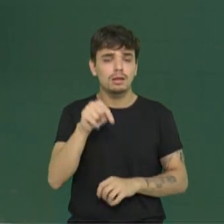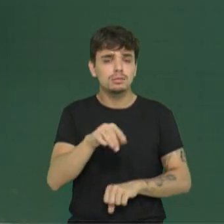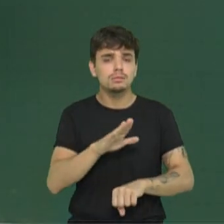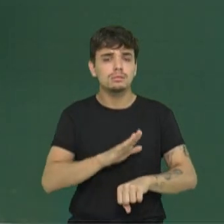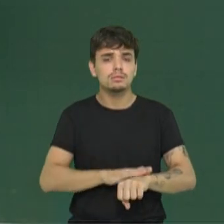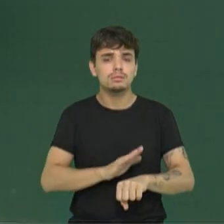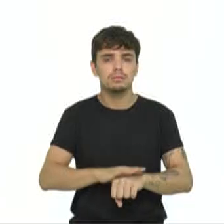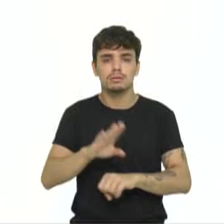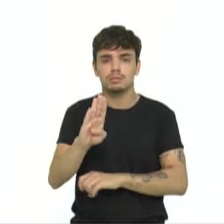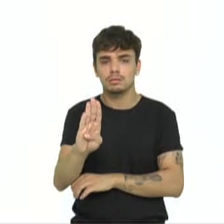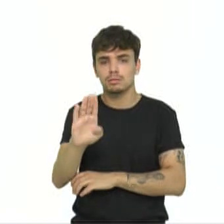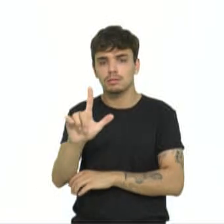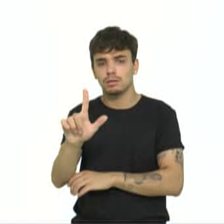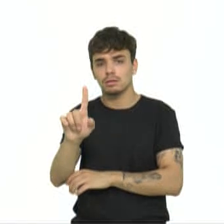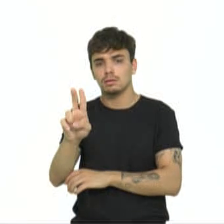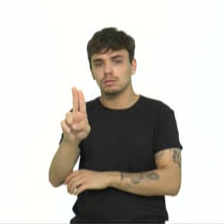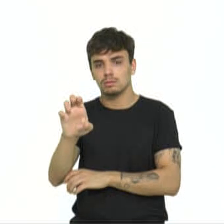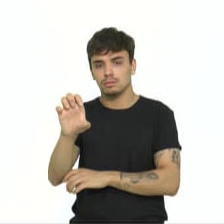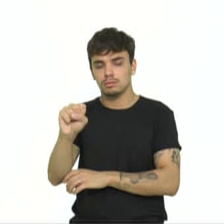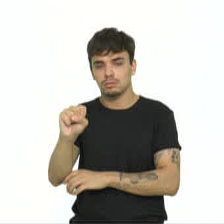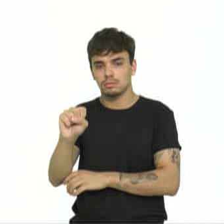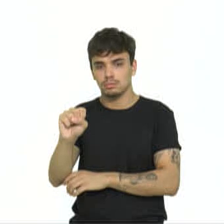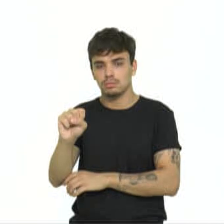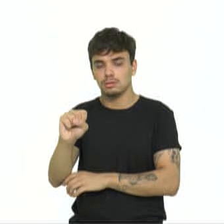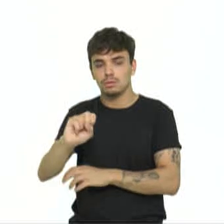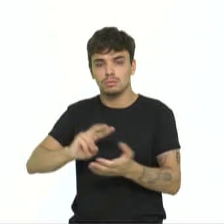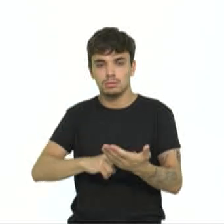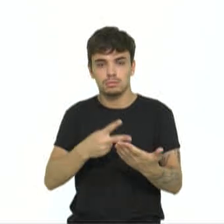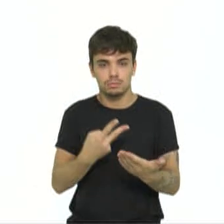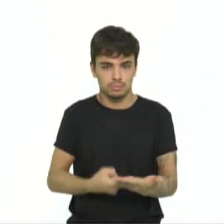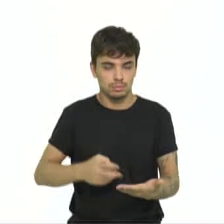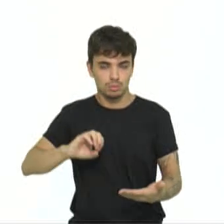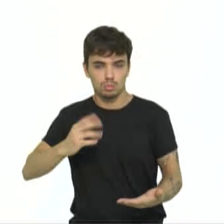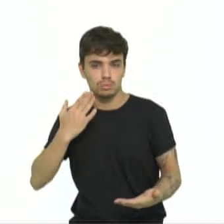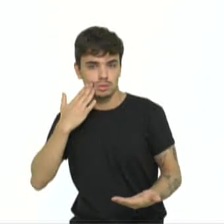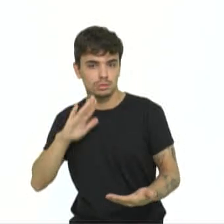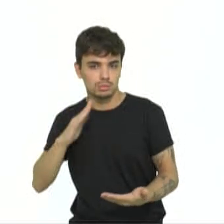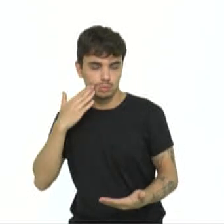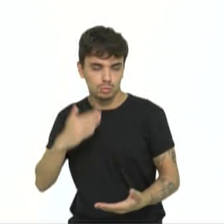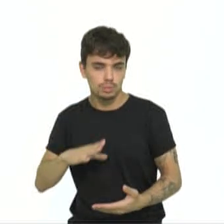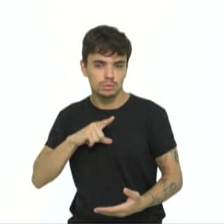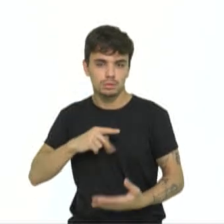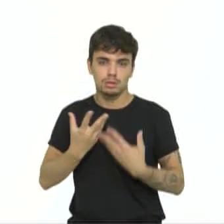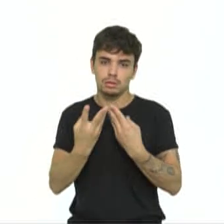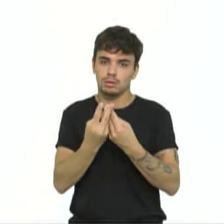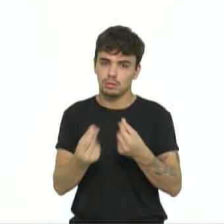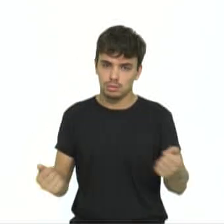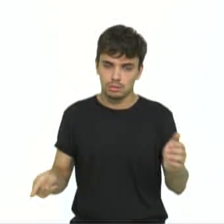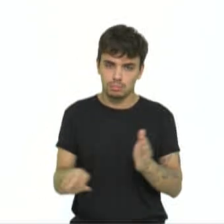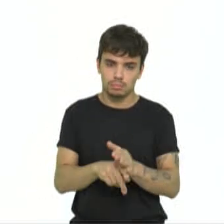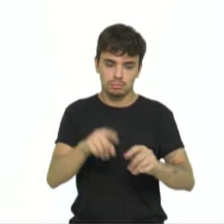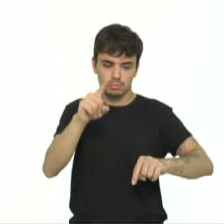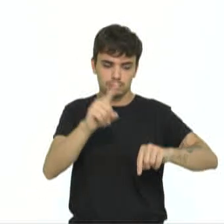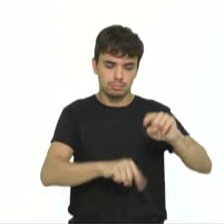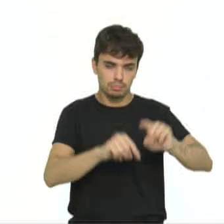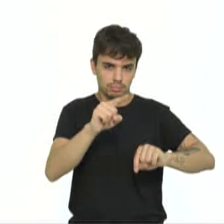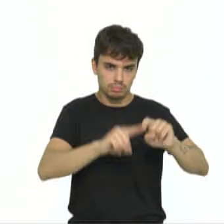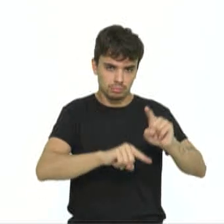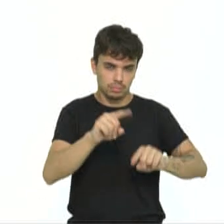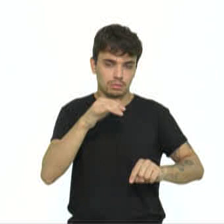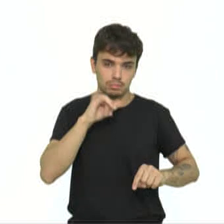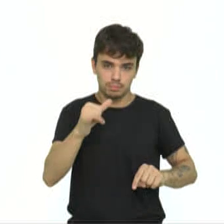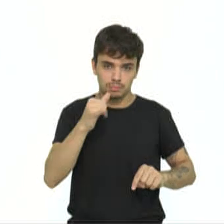o blues, ou traduzindo para o português azul, né, absorve instrumentos elétricos,